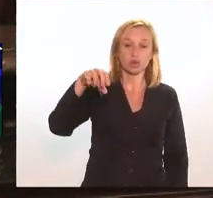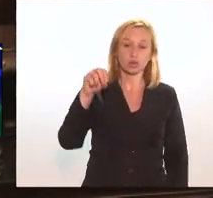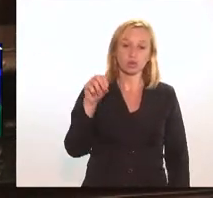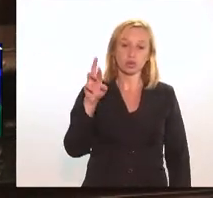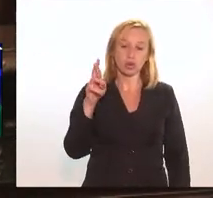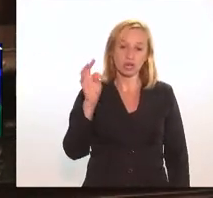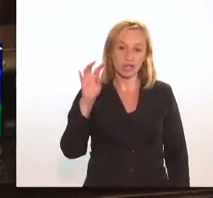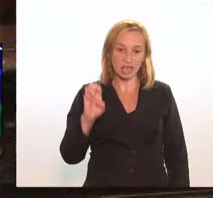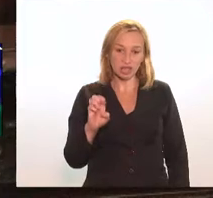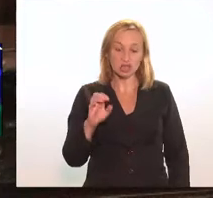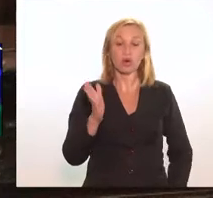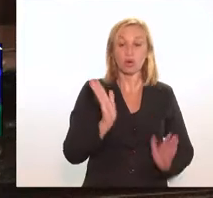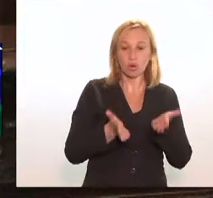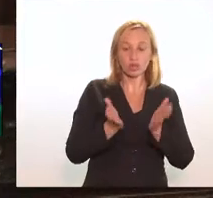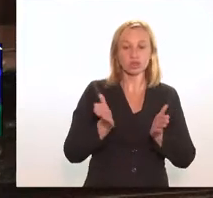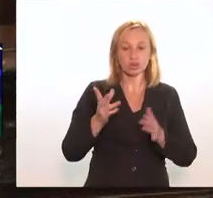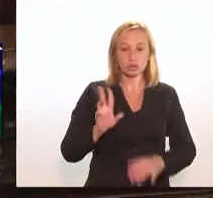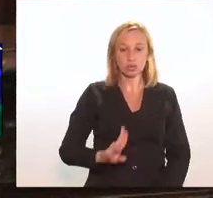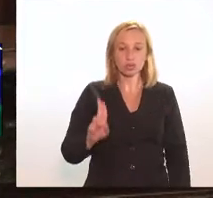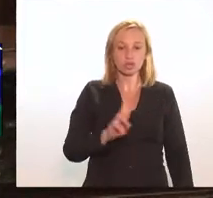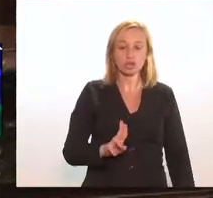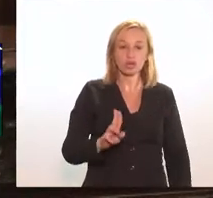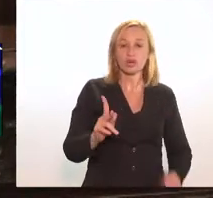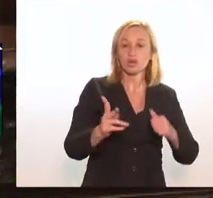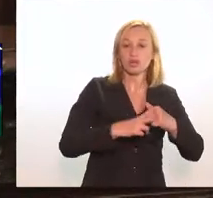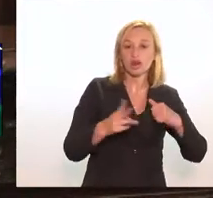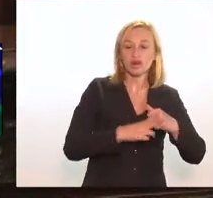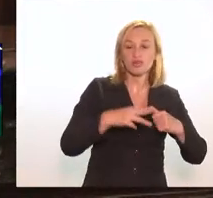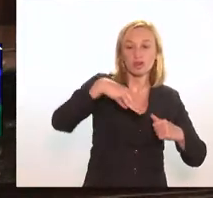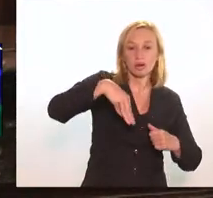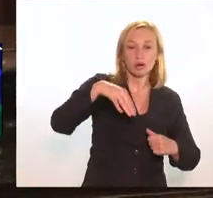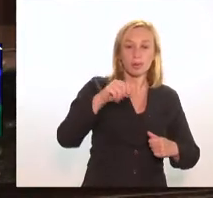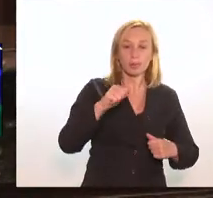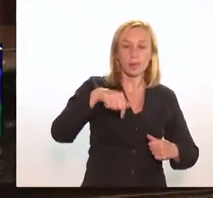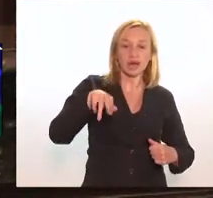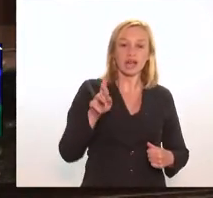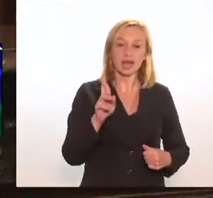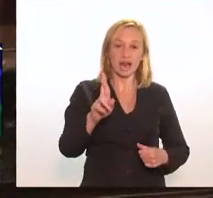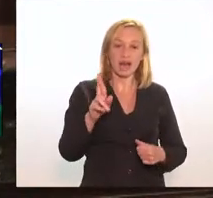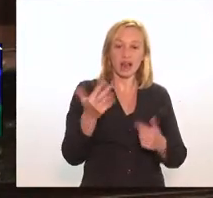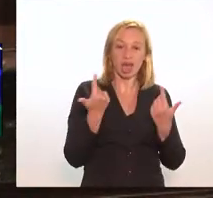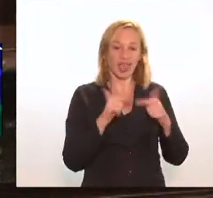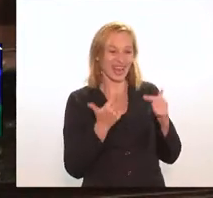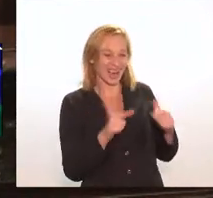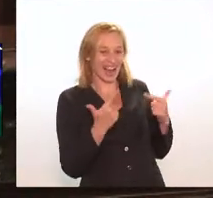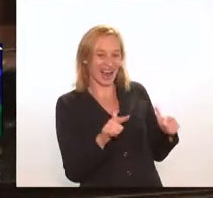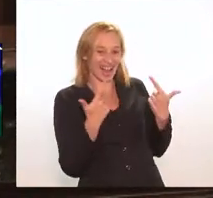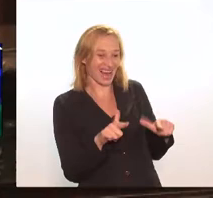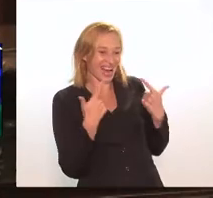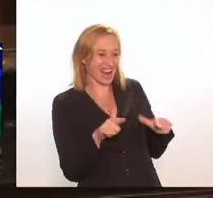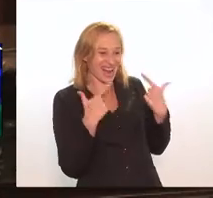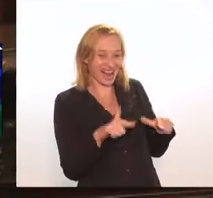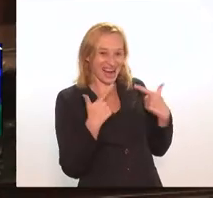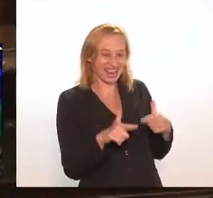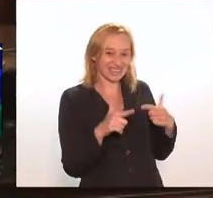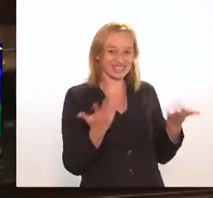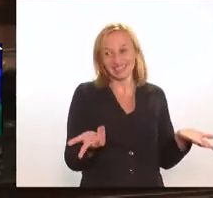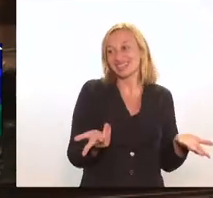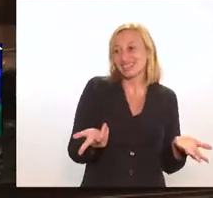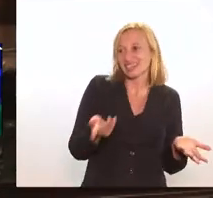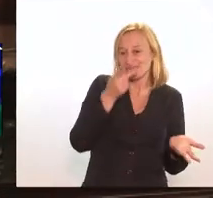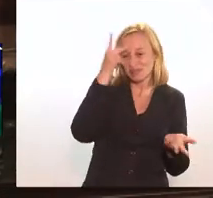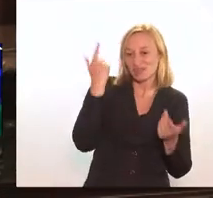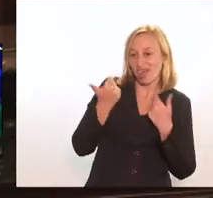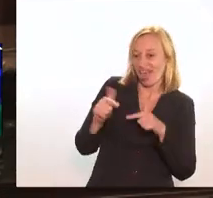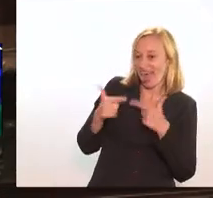verbo mangar, como sinônimo de zoação, alguém encarnar em alguém, alguém fazer graça